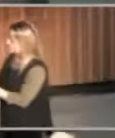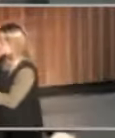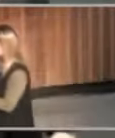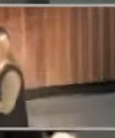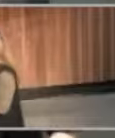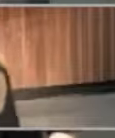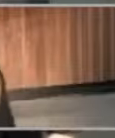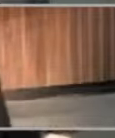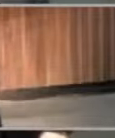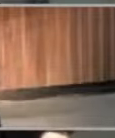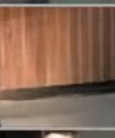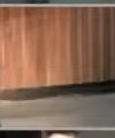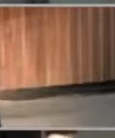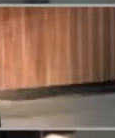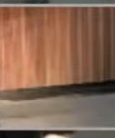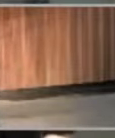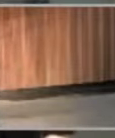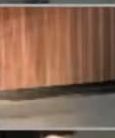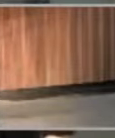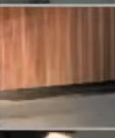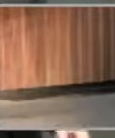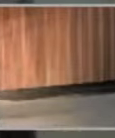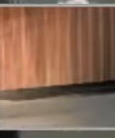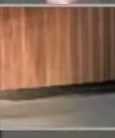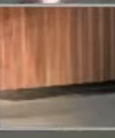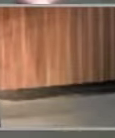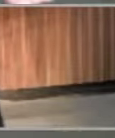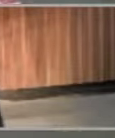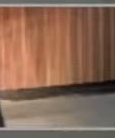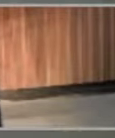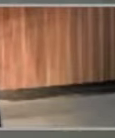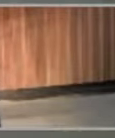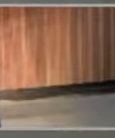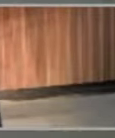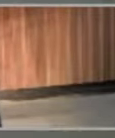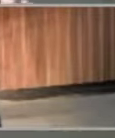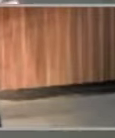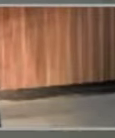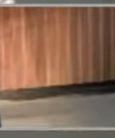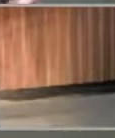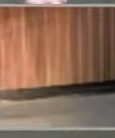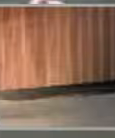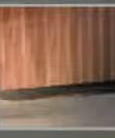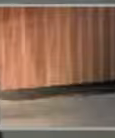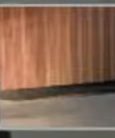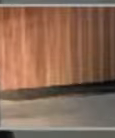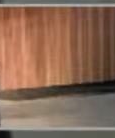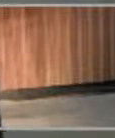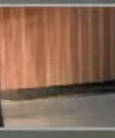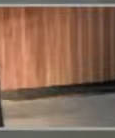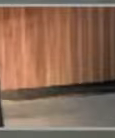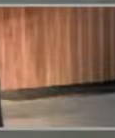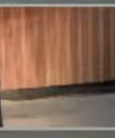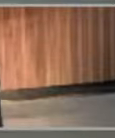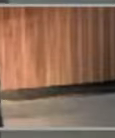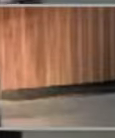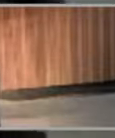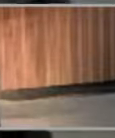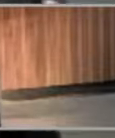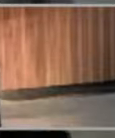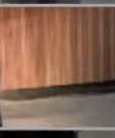pagamento saia de bicicleta recolhendo os cofrinhos e contava todas as moedas ia no banco trocava as moedas olha era